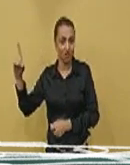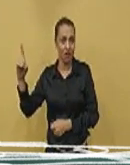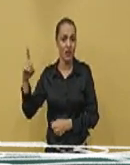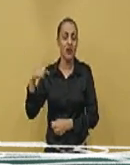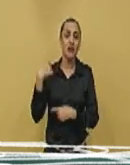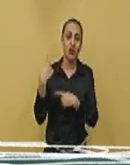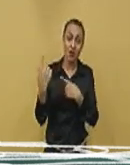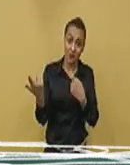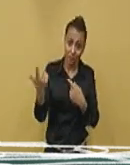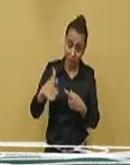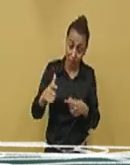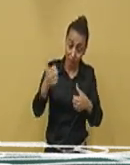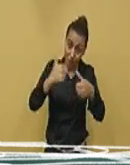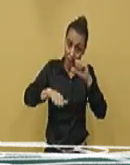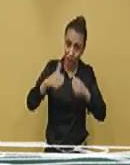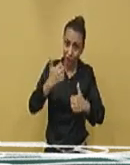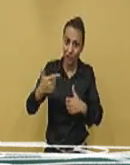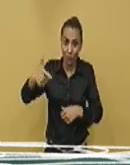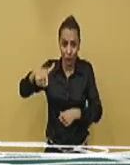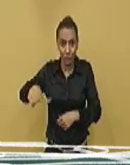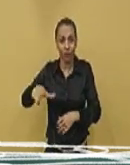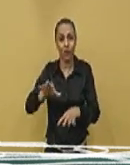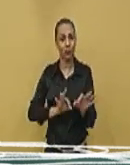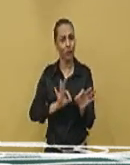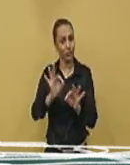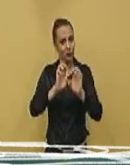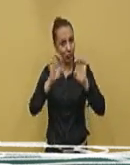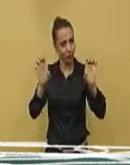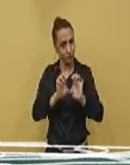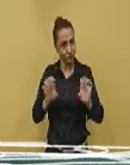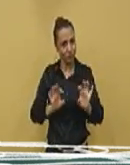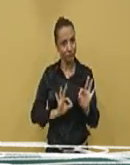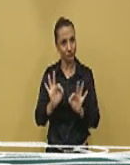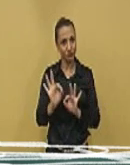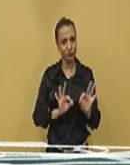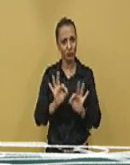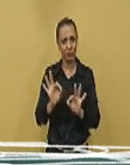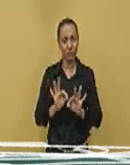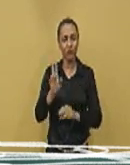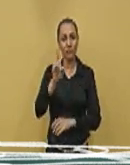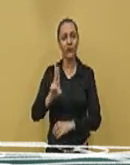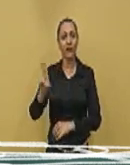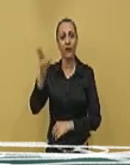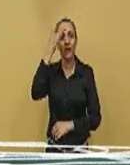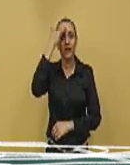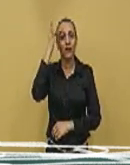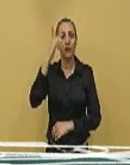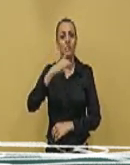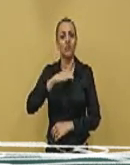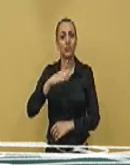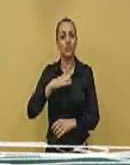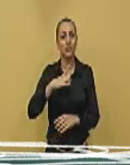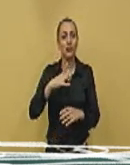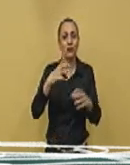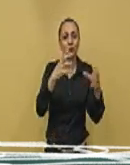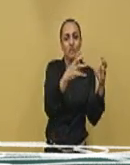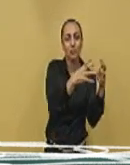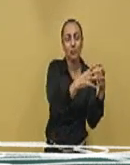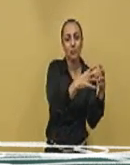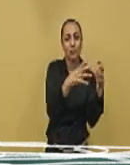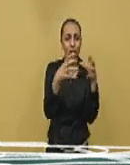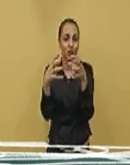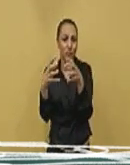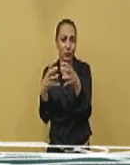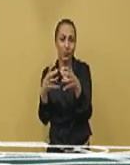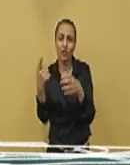uma reavaliação de toda a estrutura organizacional da universidade, porque quem, vamos dizer, tem uma seção ou uma divisão que não tem